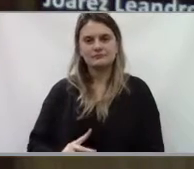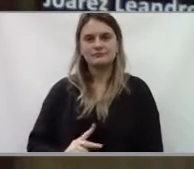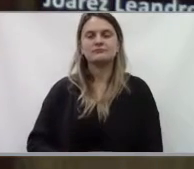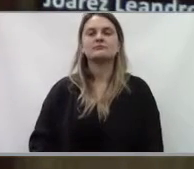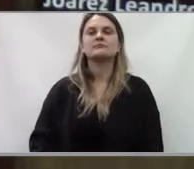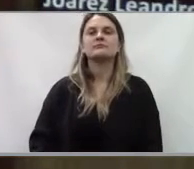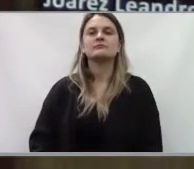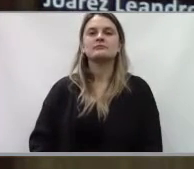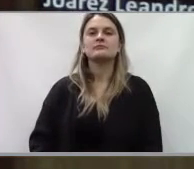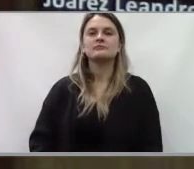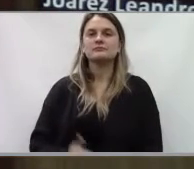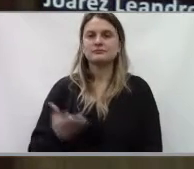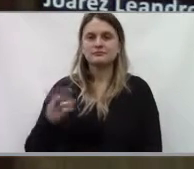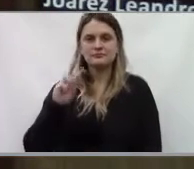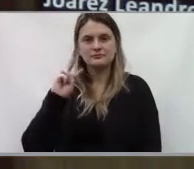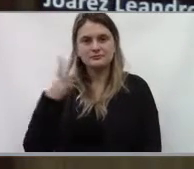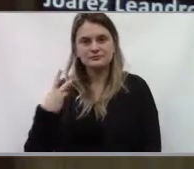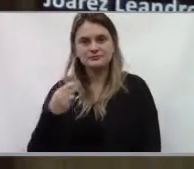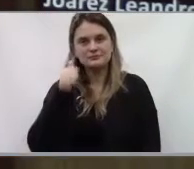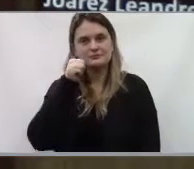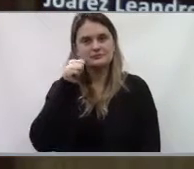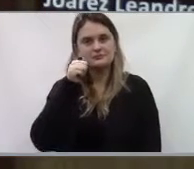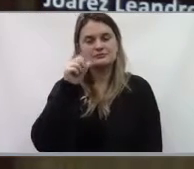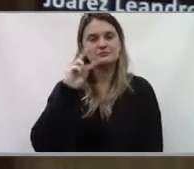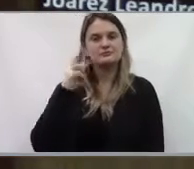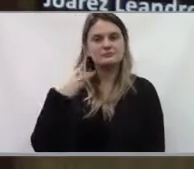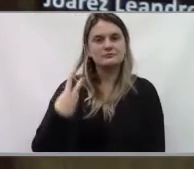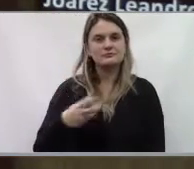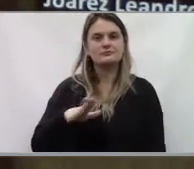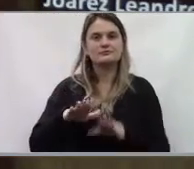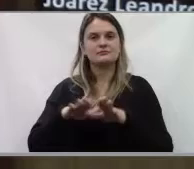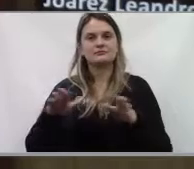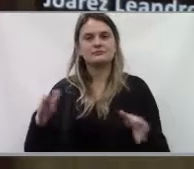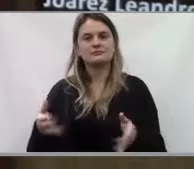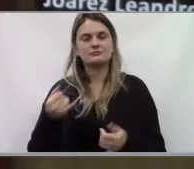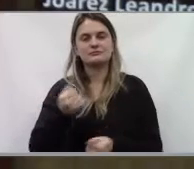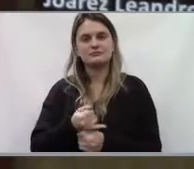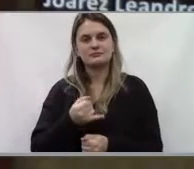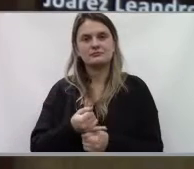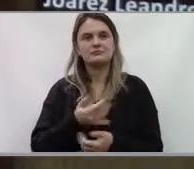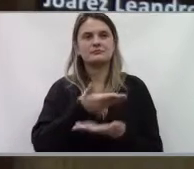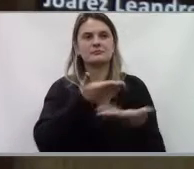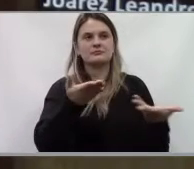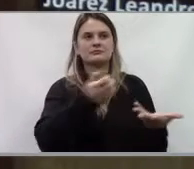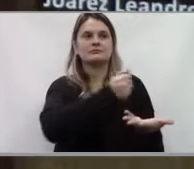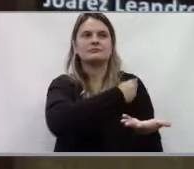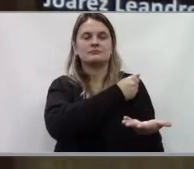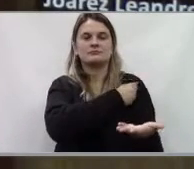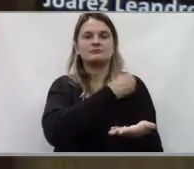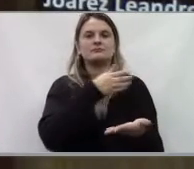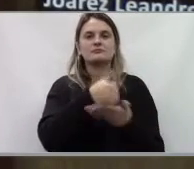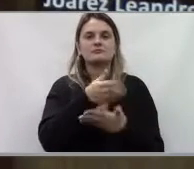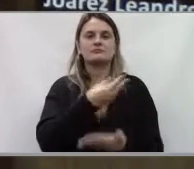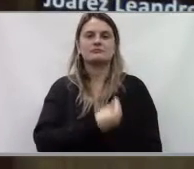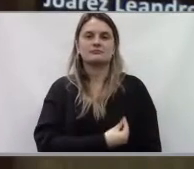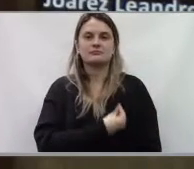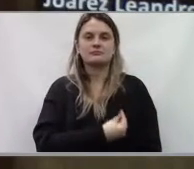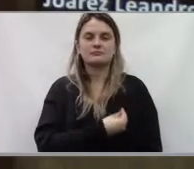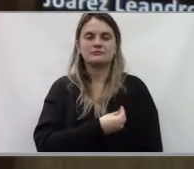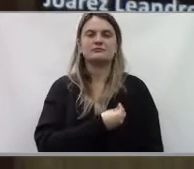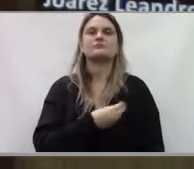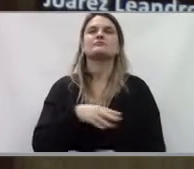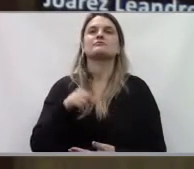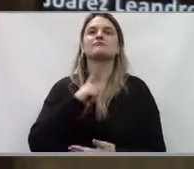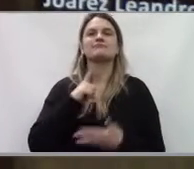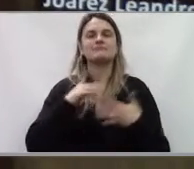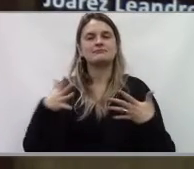Senhor presidente, senhores vereadores e vereadoras, mesa diretora, acadêmicos aqui presentes,